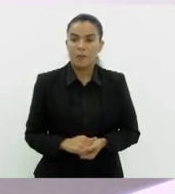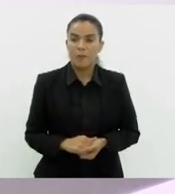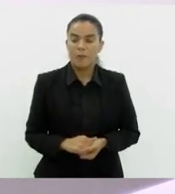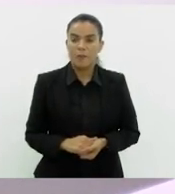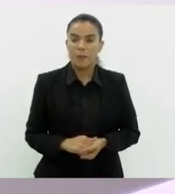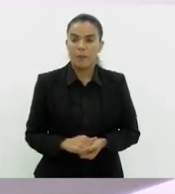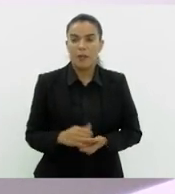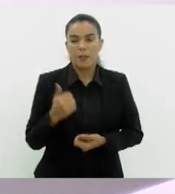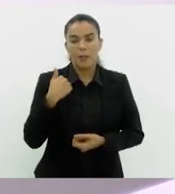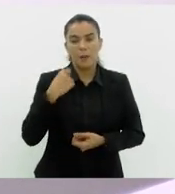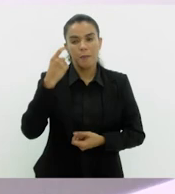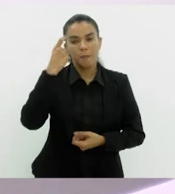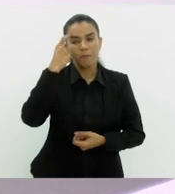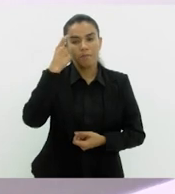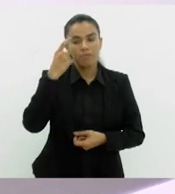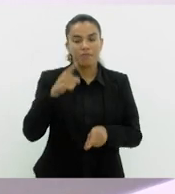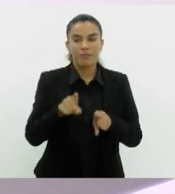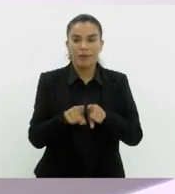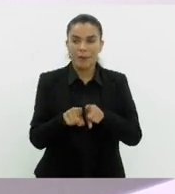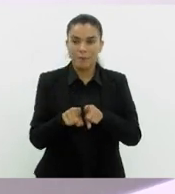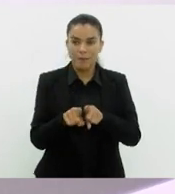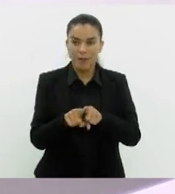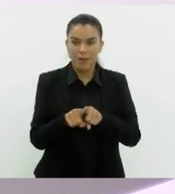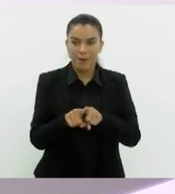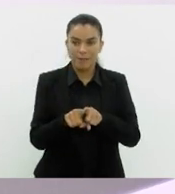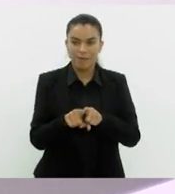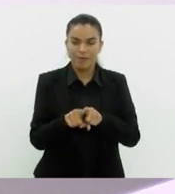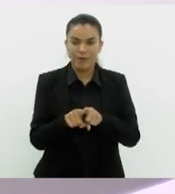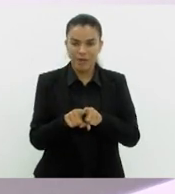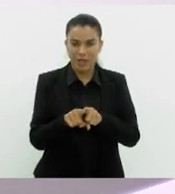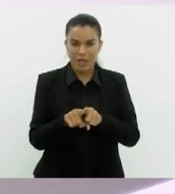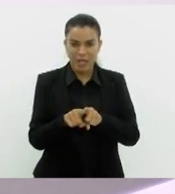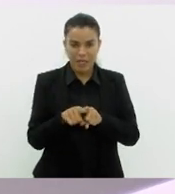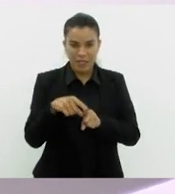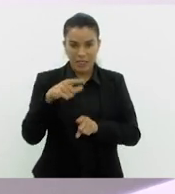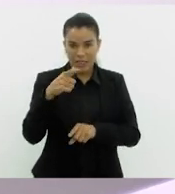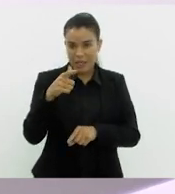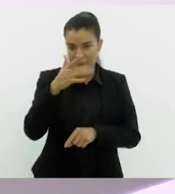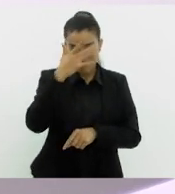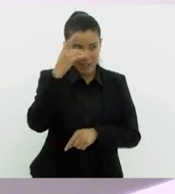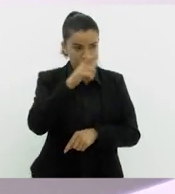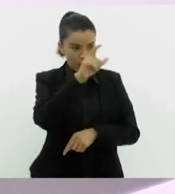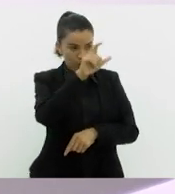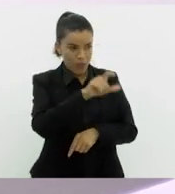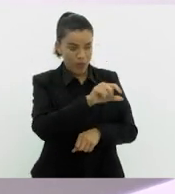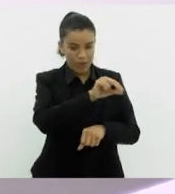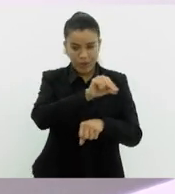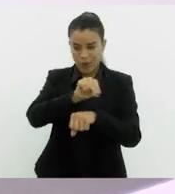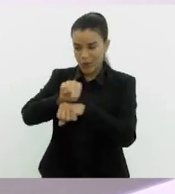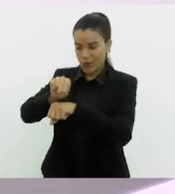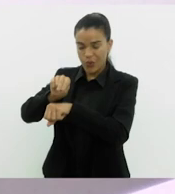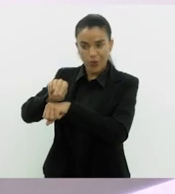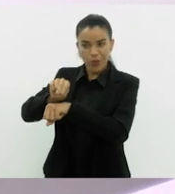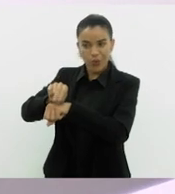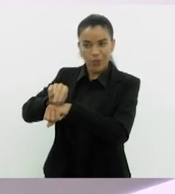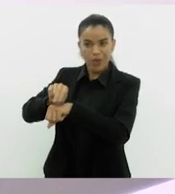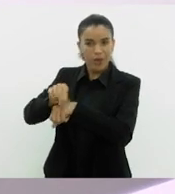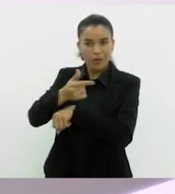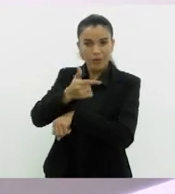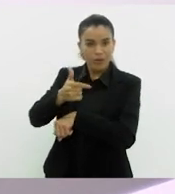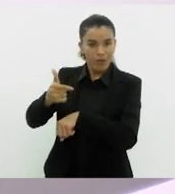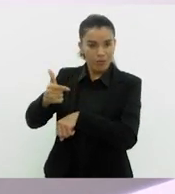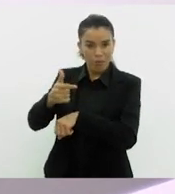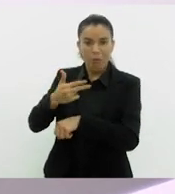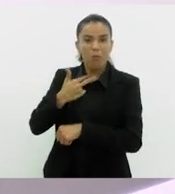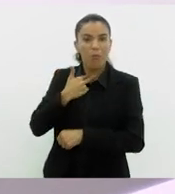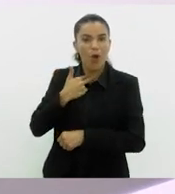Fiquei pensando também aqui no que eu ouvi, que quem cuida, muitas vezes, não tem nem a possibilidade de